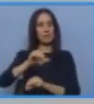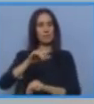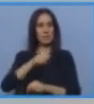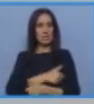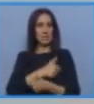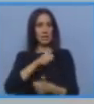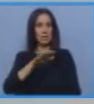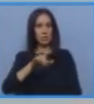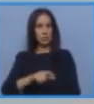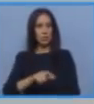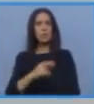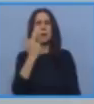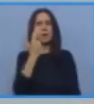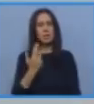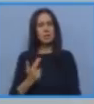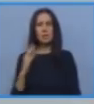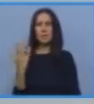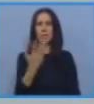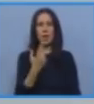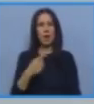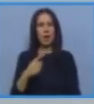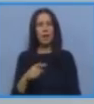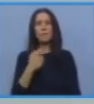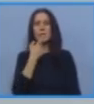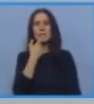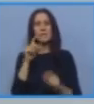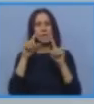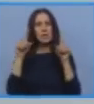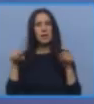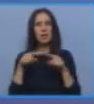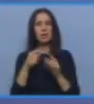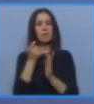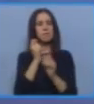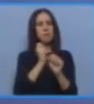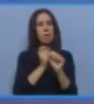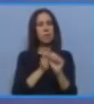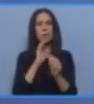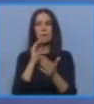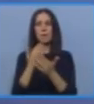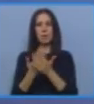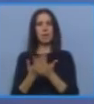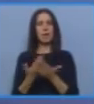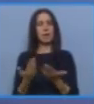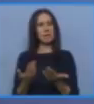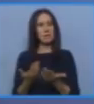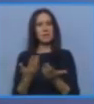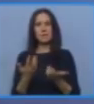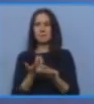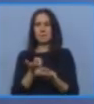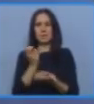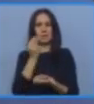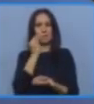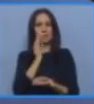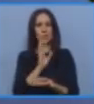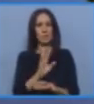Lisboa, o ambiente artístico também que tem, os vitrais, as esculturas, dão também uma configuração muito, muito, muito